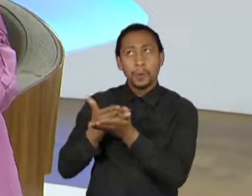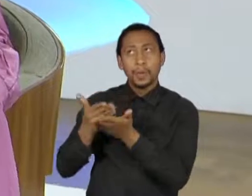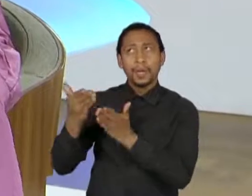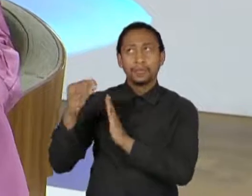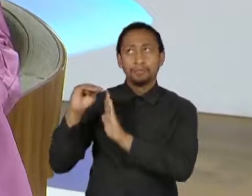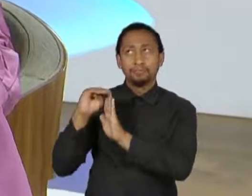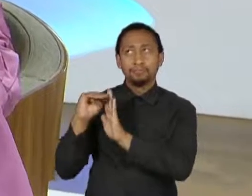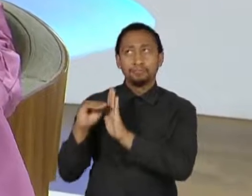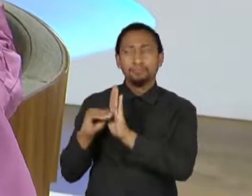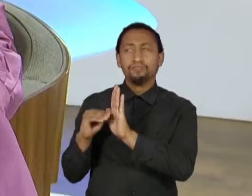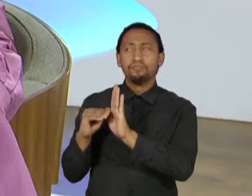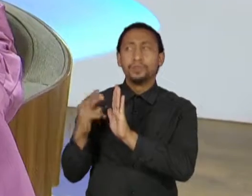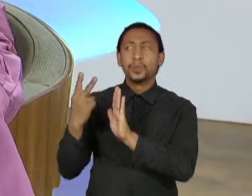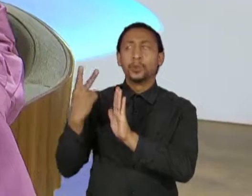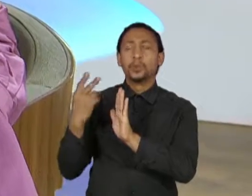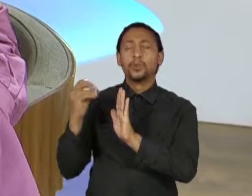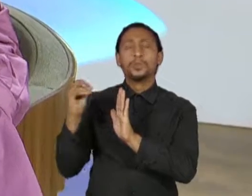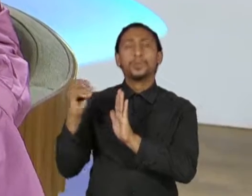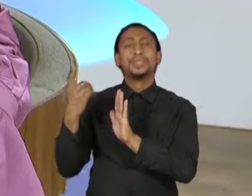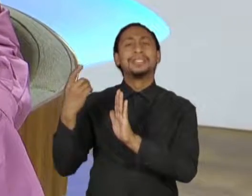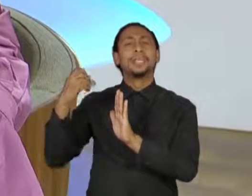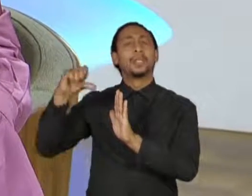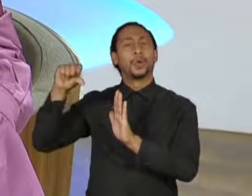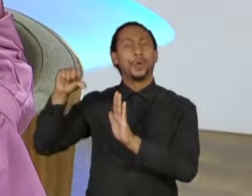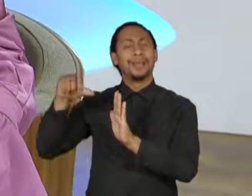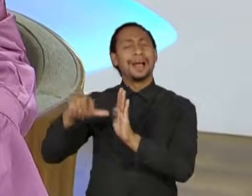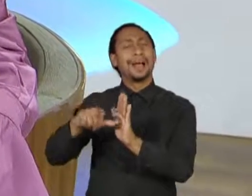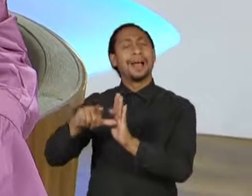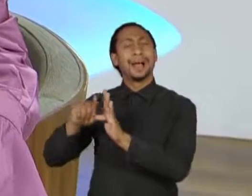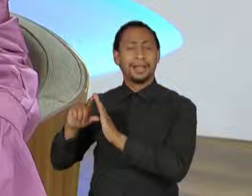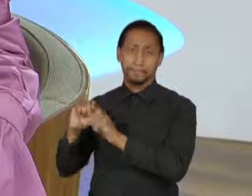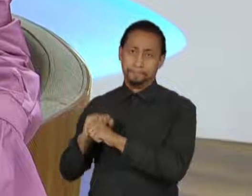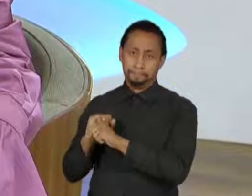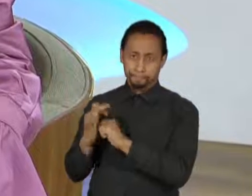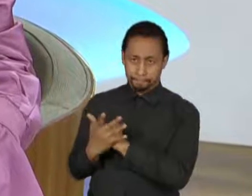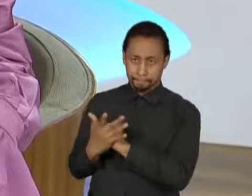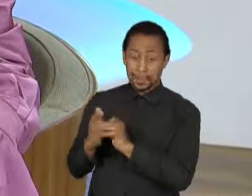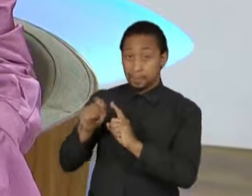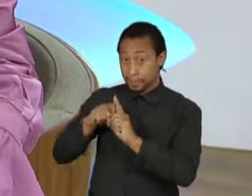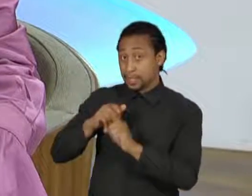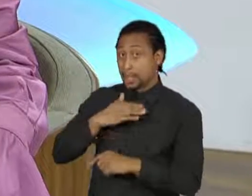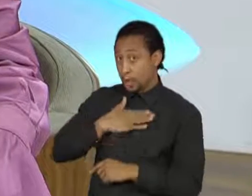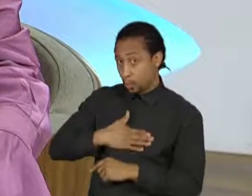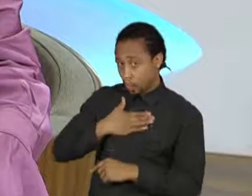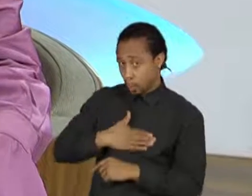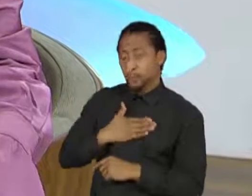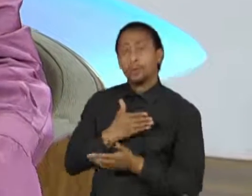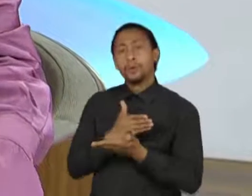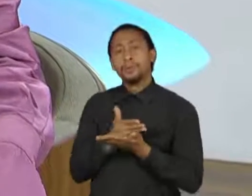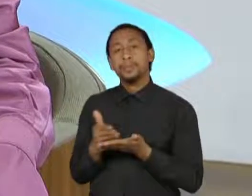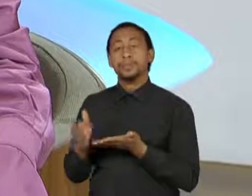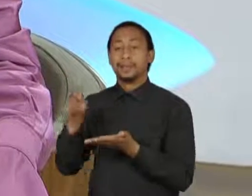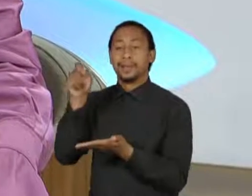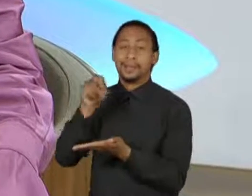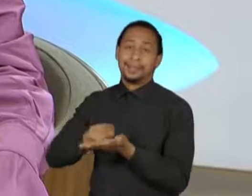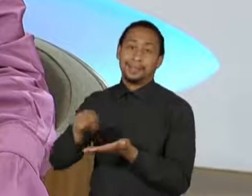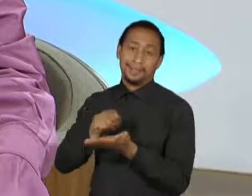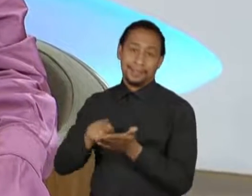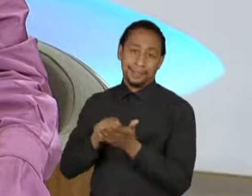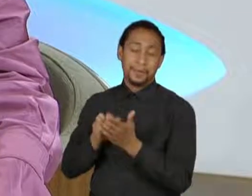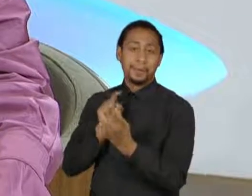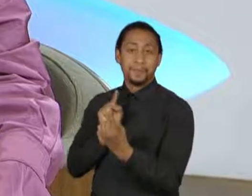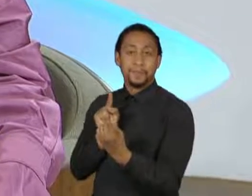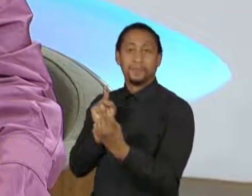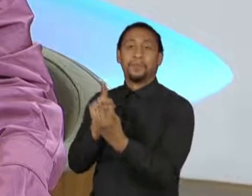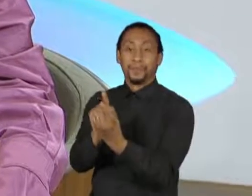2019, um pouco antes da pandemia, em agosto de 2019, quando eu comecei a compor as músicas e a ter uns encontros com o Fejuca,